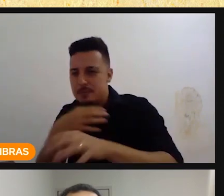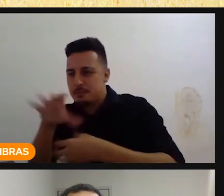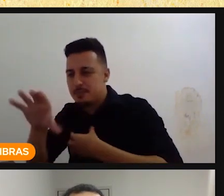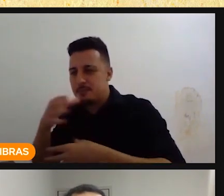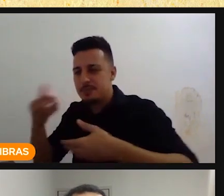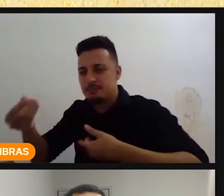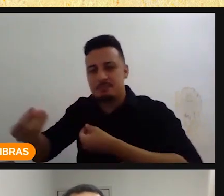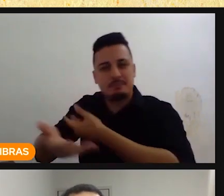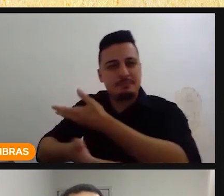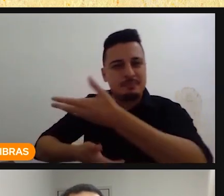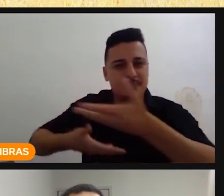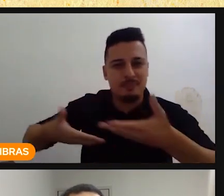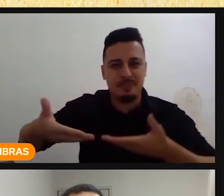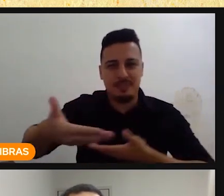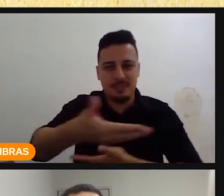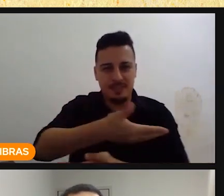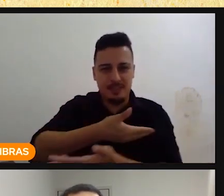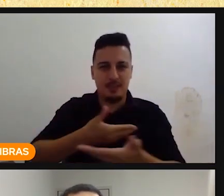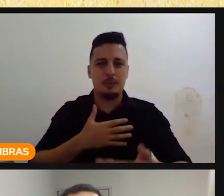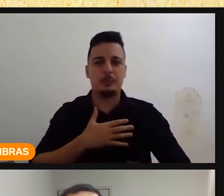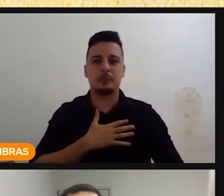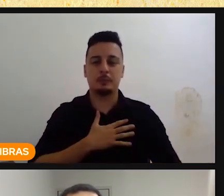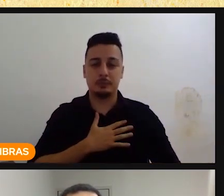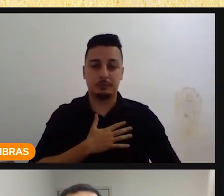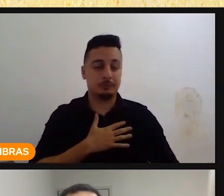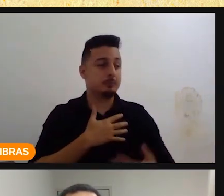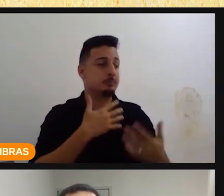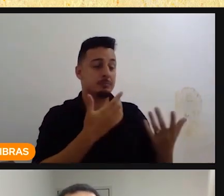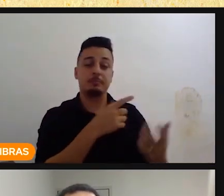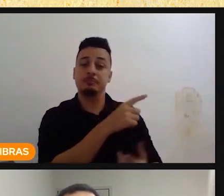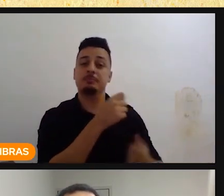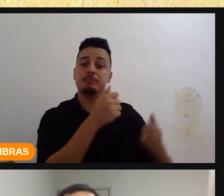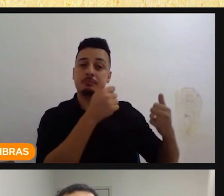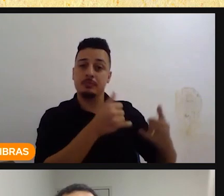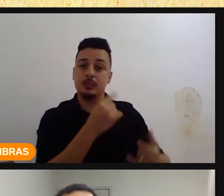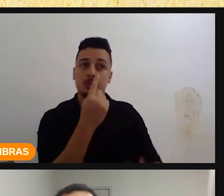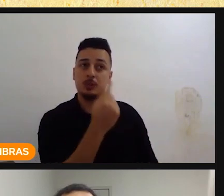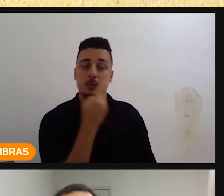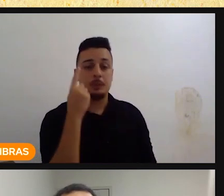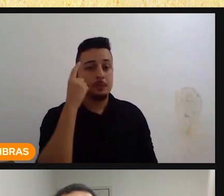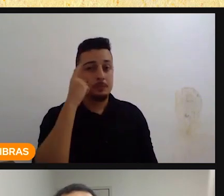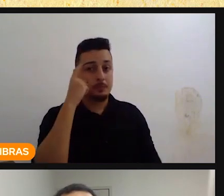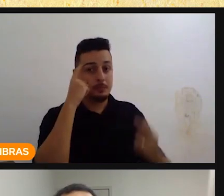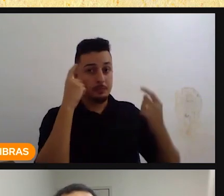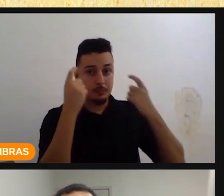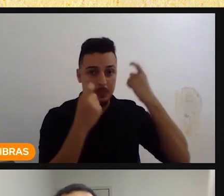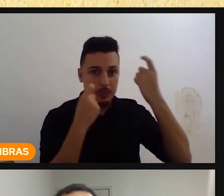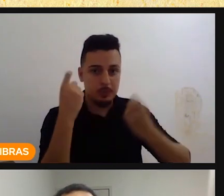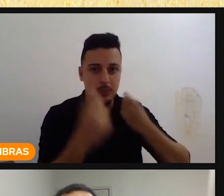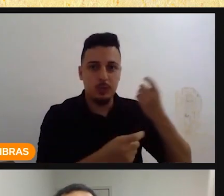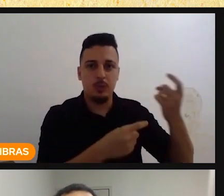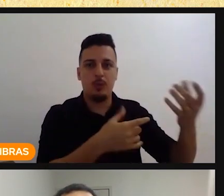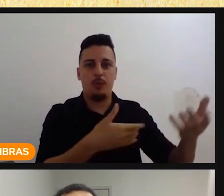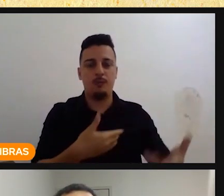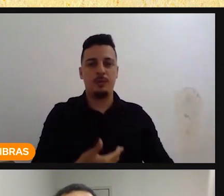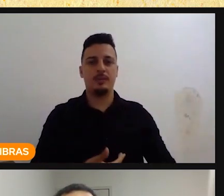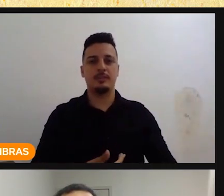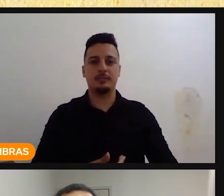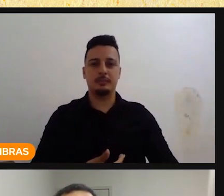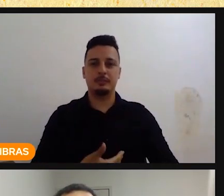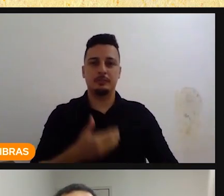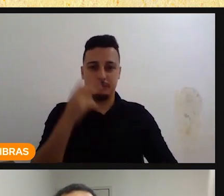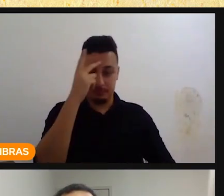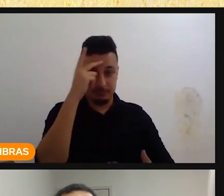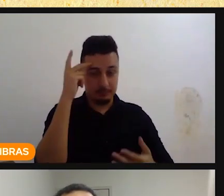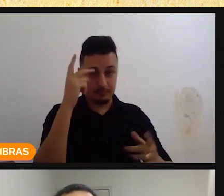Legal. Como você falou, a gente teve essa preocupação de convidar os produtores, não os diretores, os realizadores, justamente para oferecer